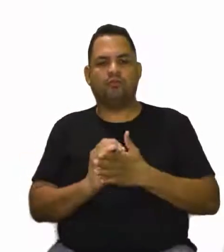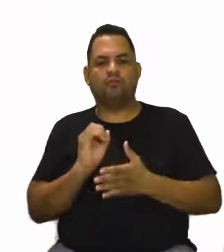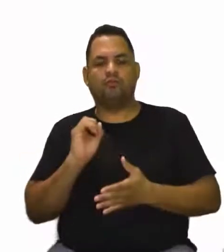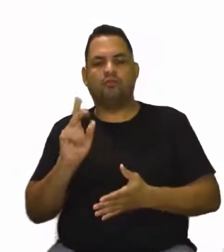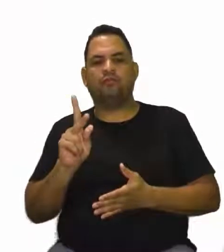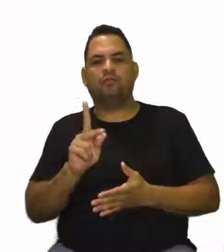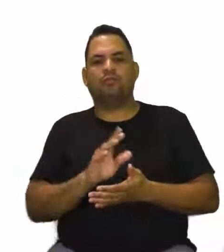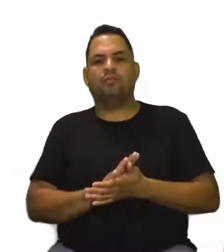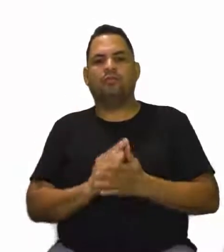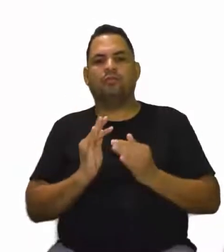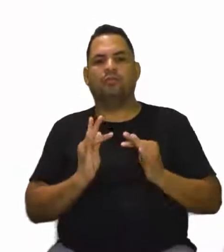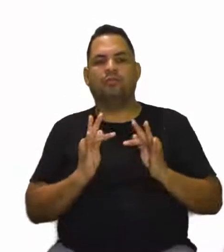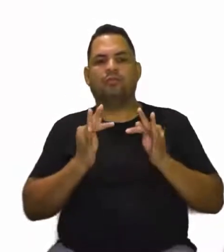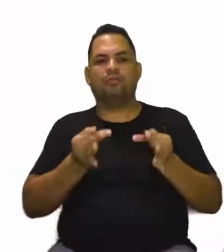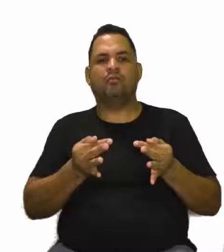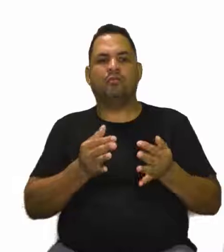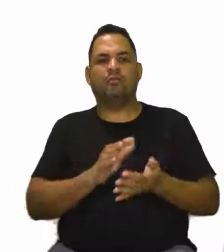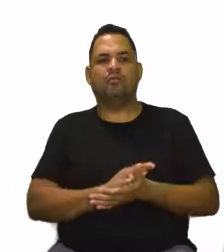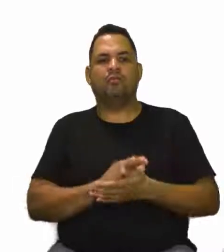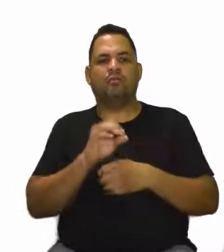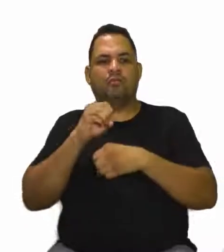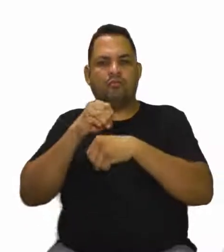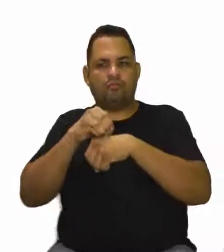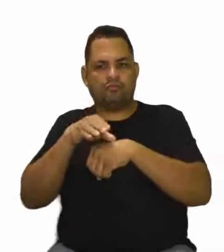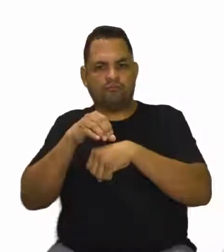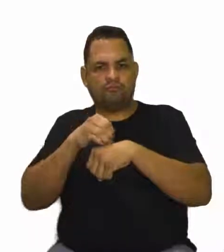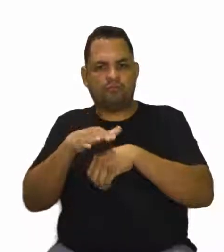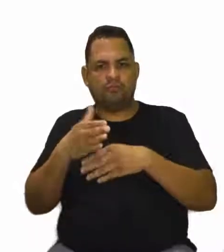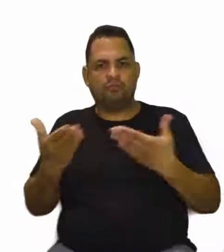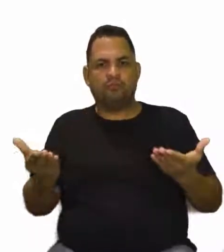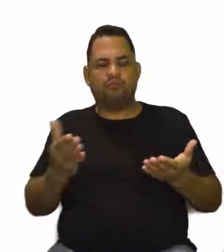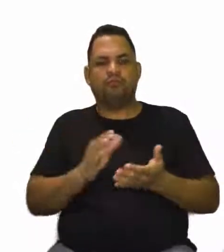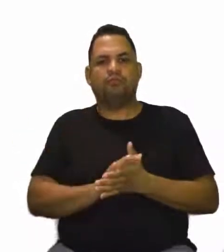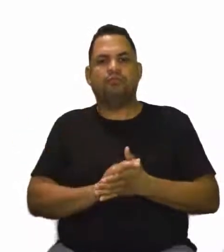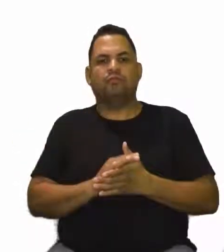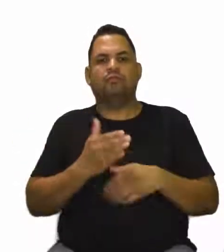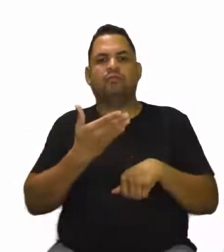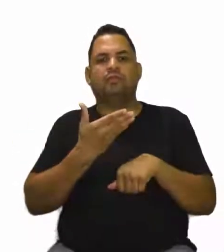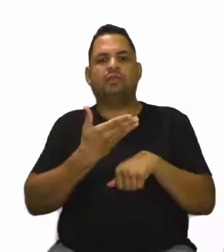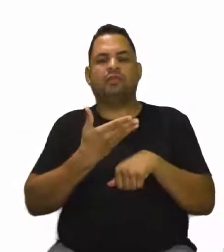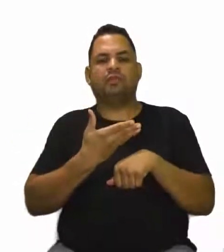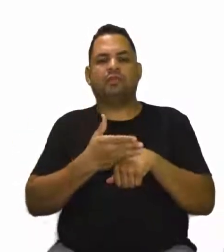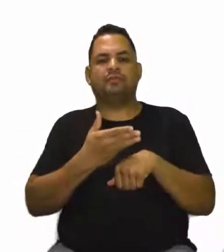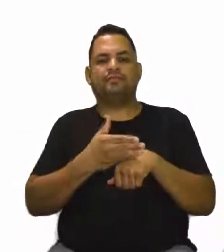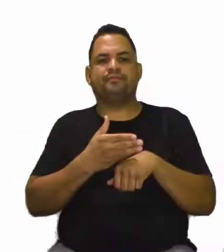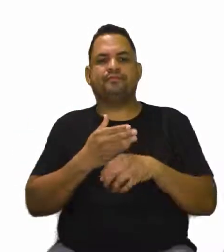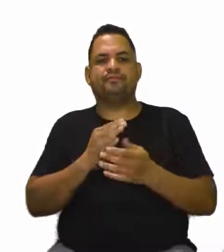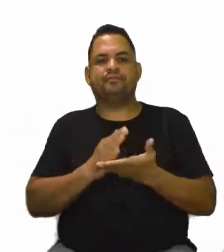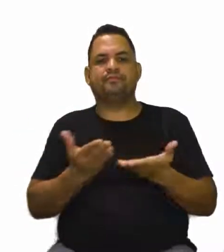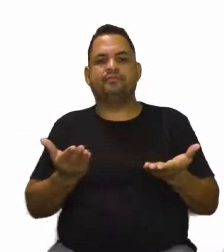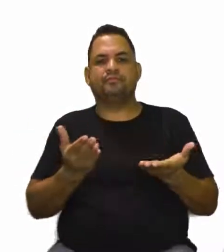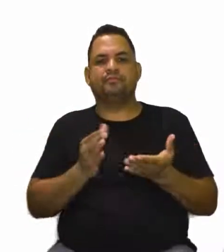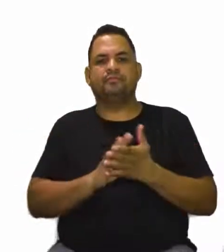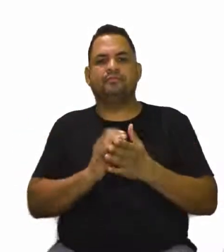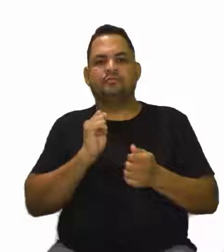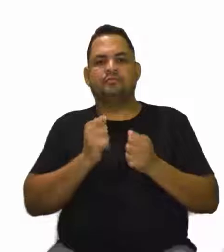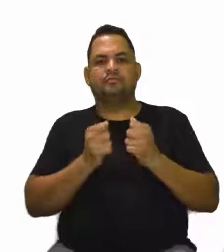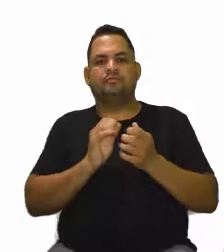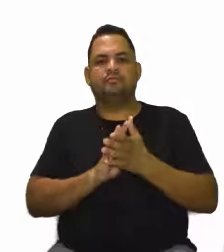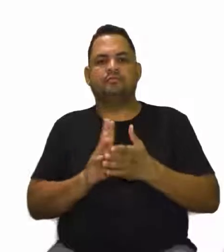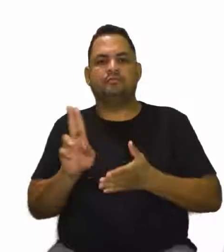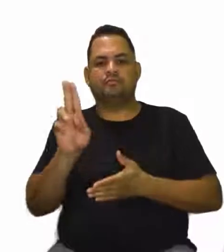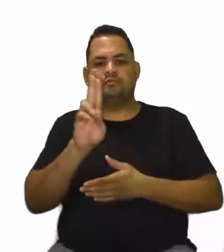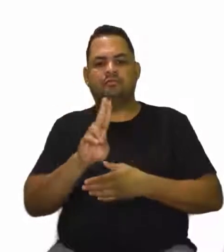ok? Fechando agora as dicas para o treinamento funcional com